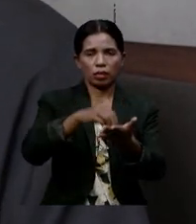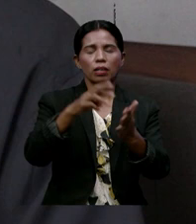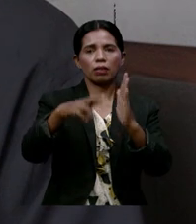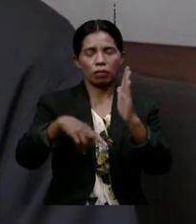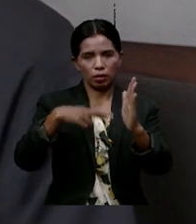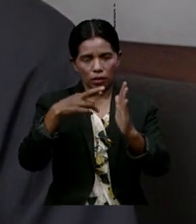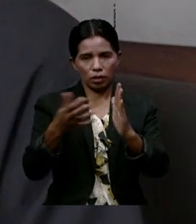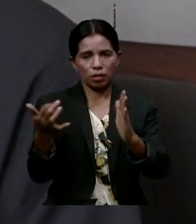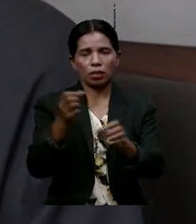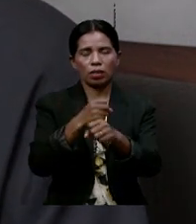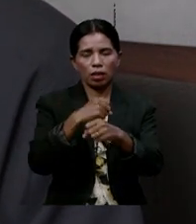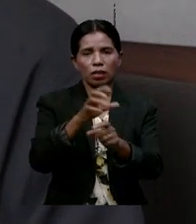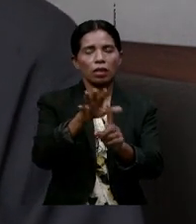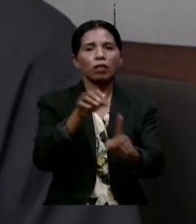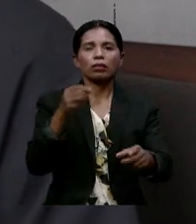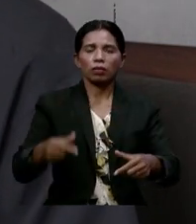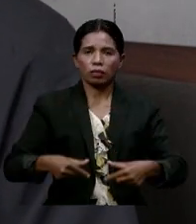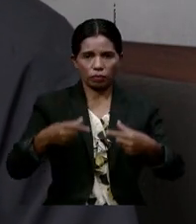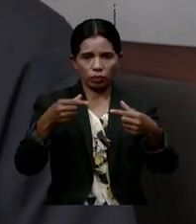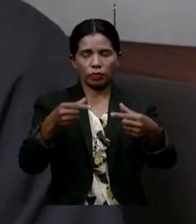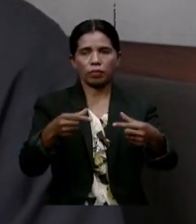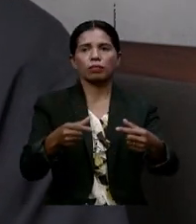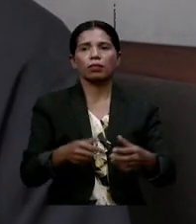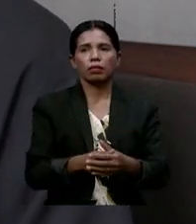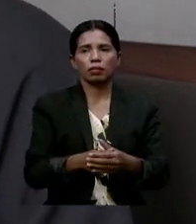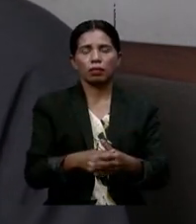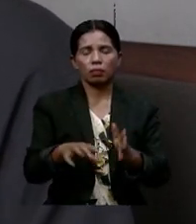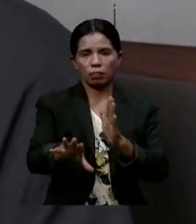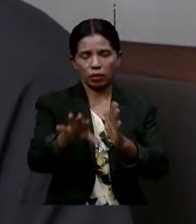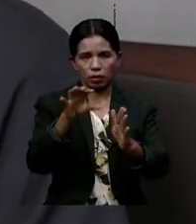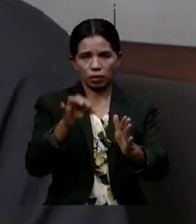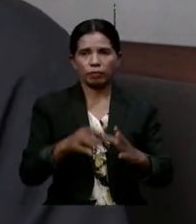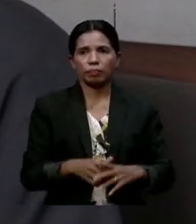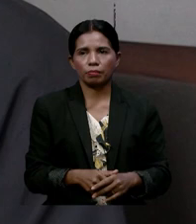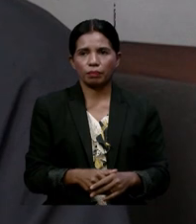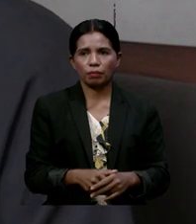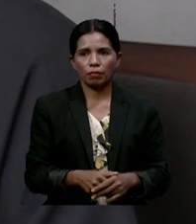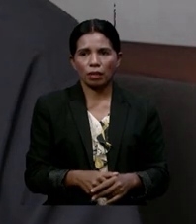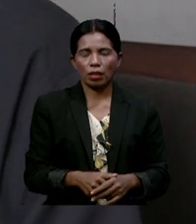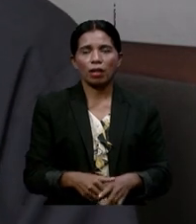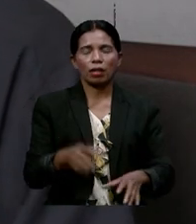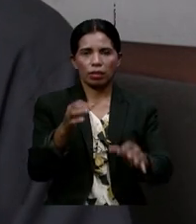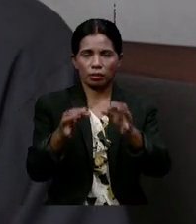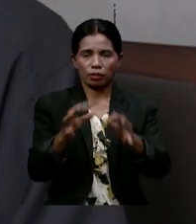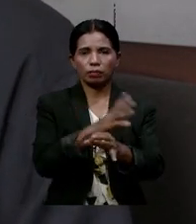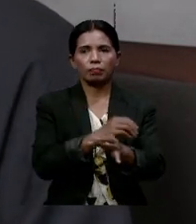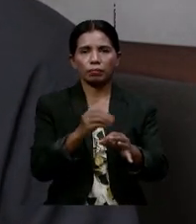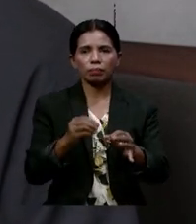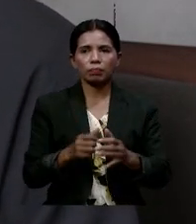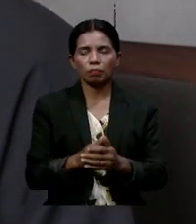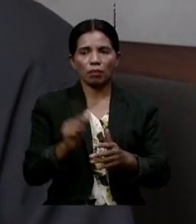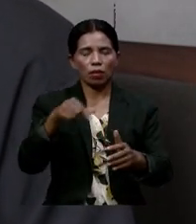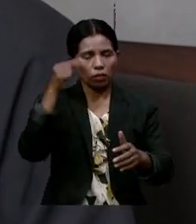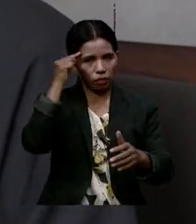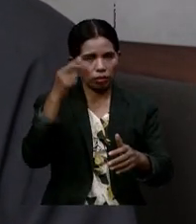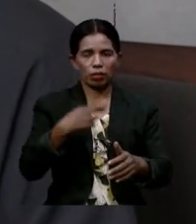rumah halo elisau depois fo nomeação com certeza quando governo nasce